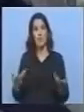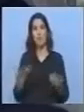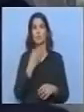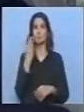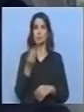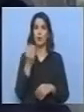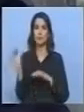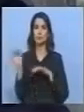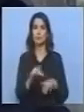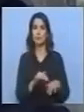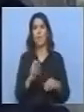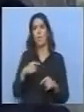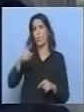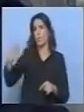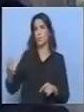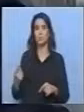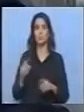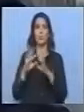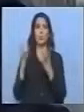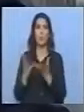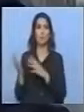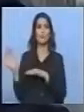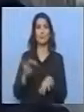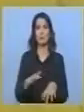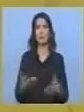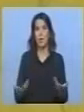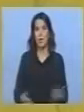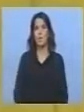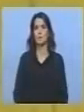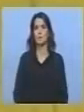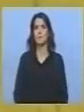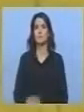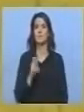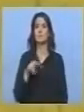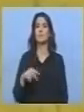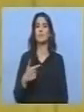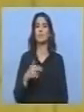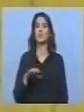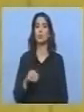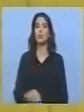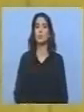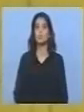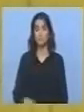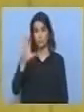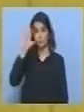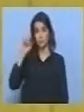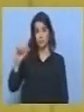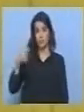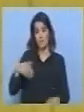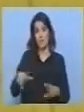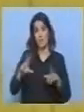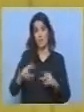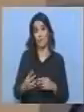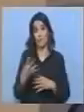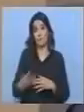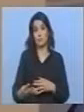jovens e não jovens de outras partes do mundo. António Cruz Serra, a legislatura que aí vem, daqui a uns meses,